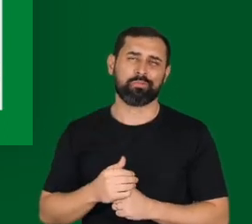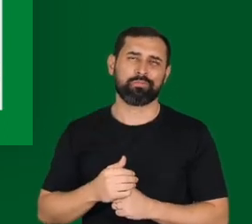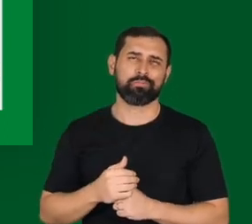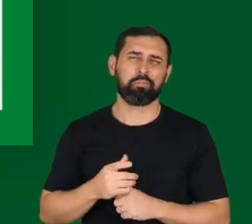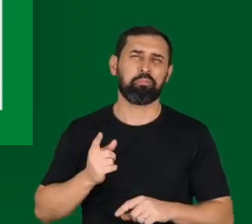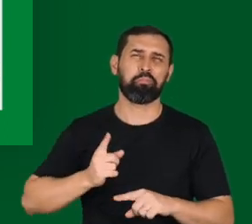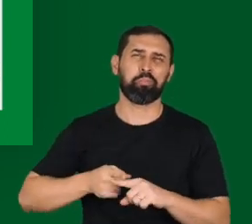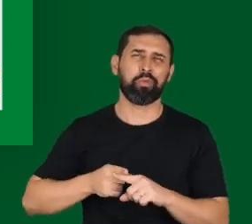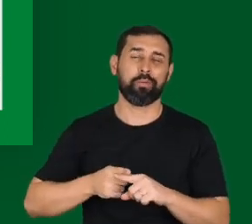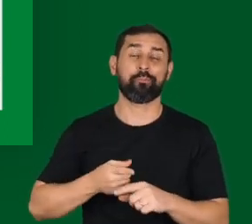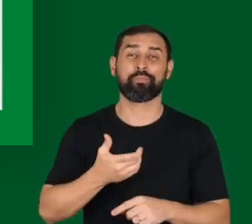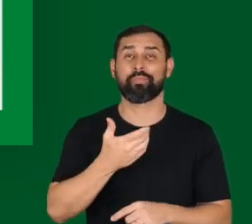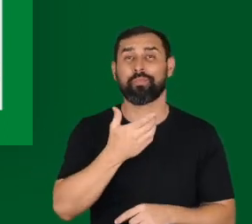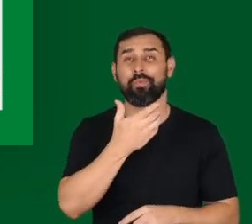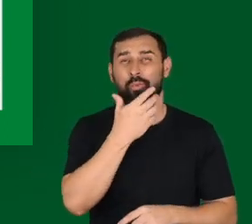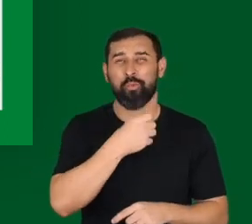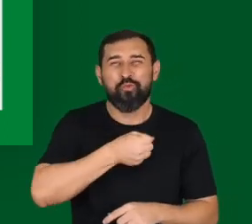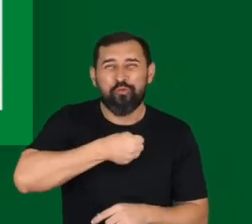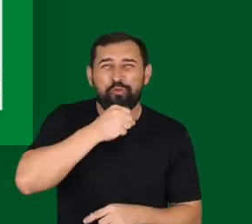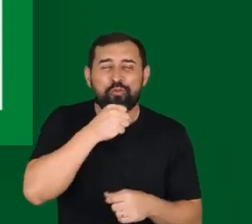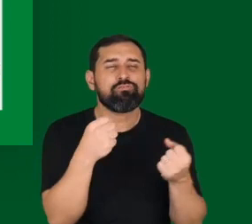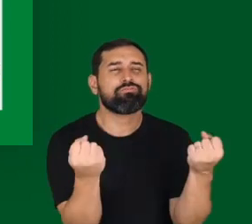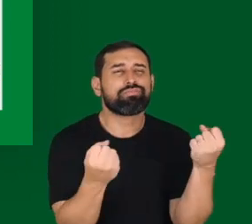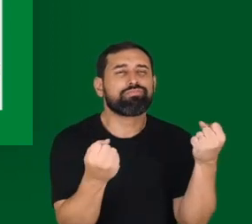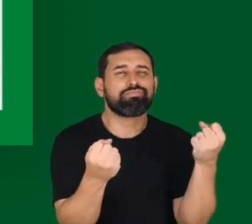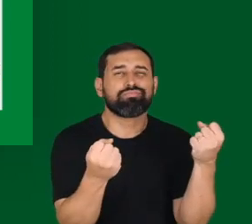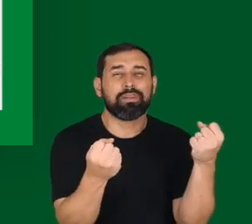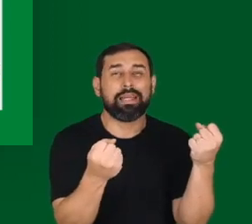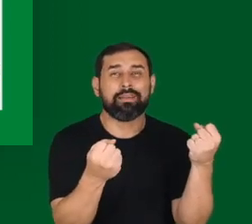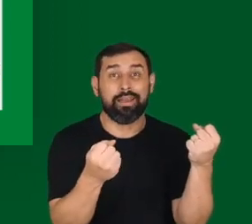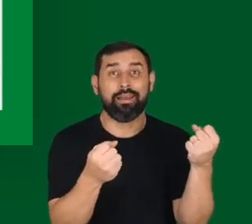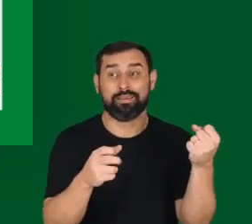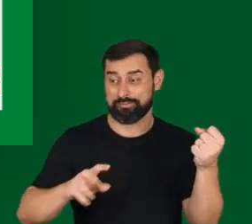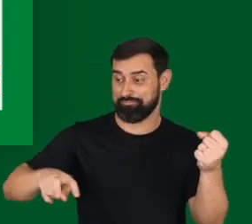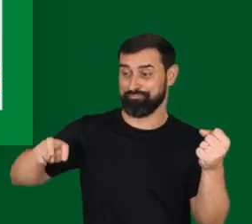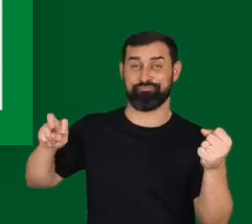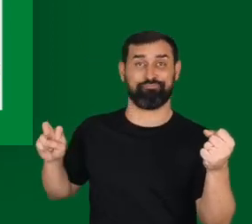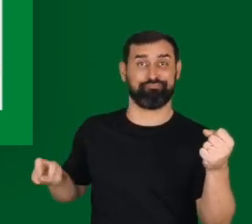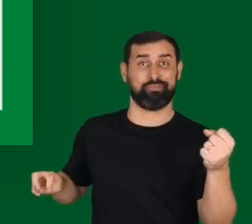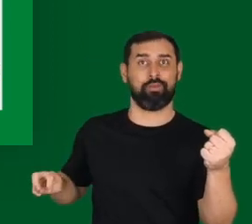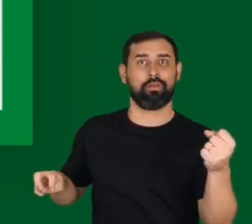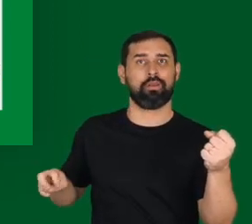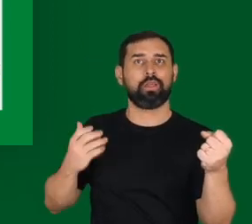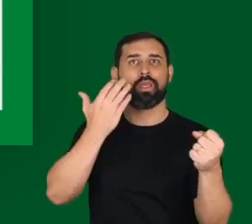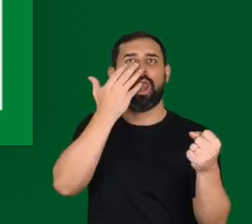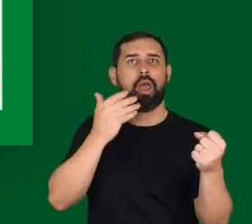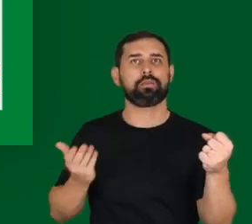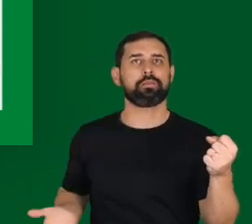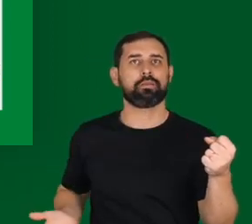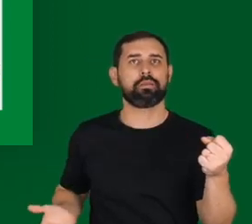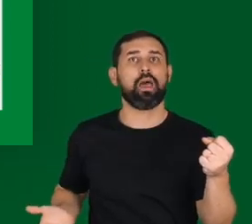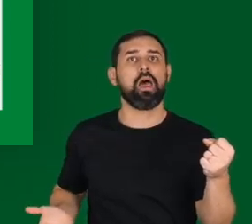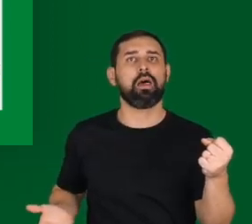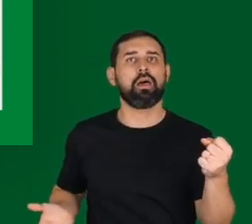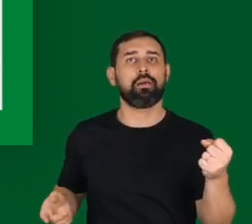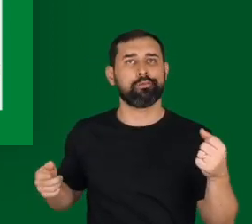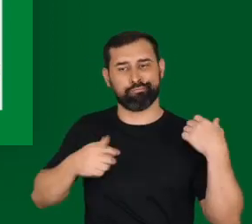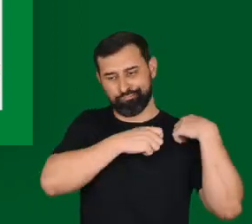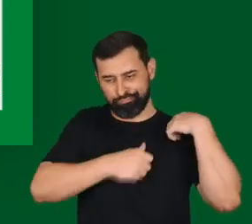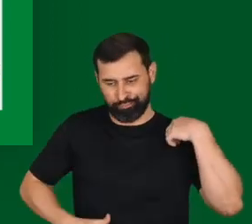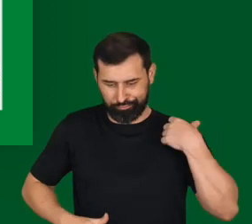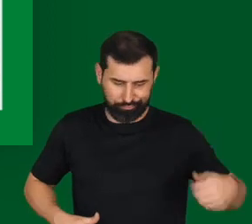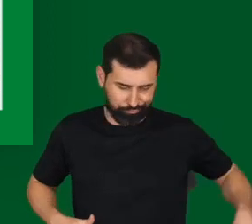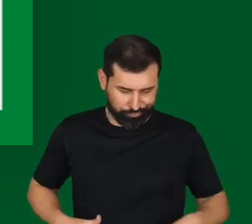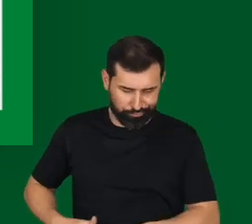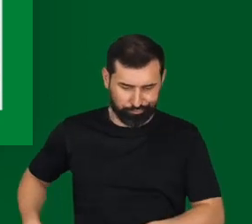Ela estava de passageiro, né, no carro do vô, que era uma caminhonete, lá no Riacho Fundo 1, e a criança abriu a